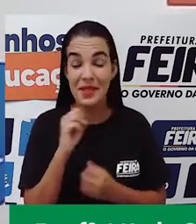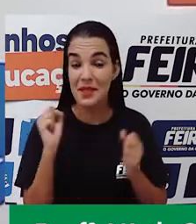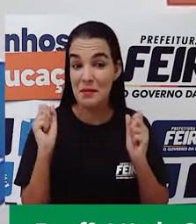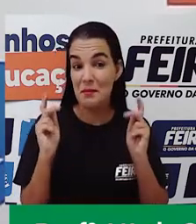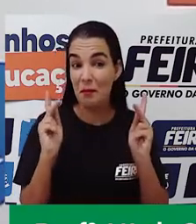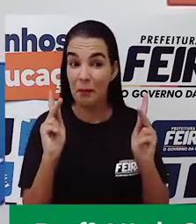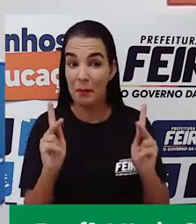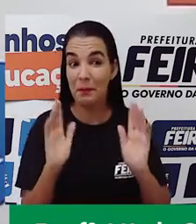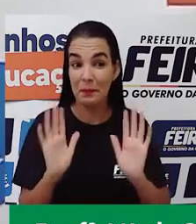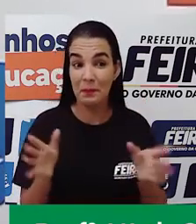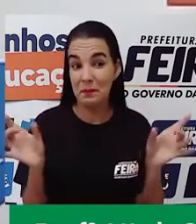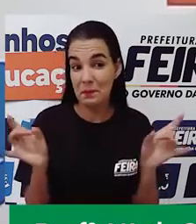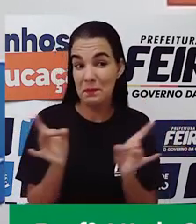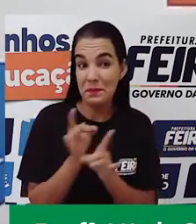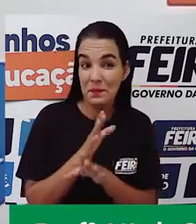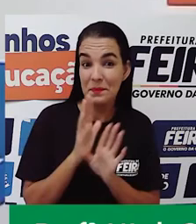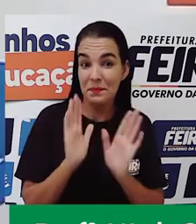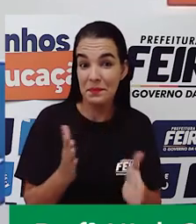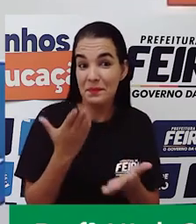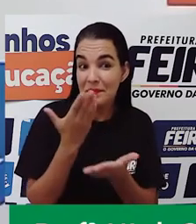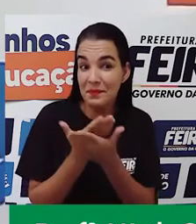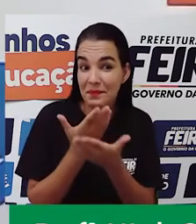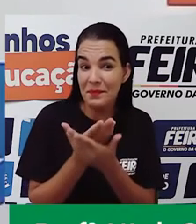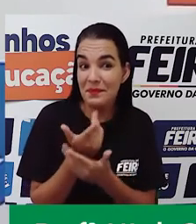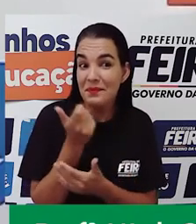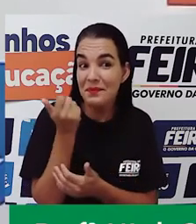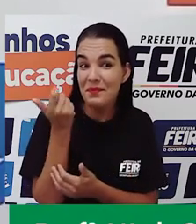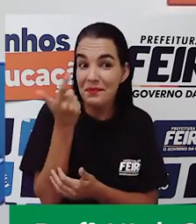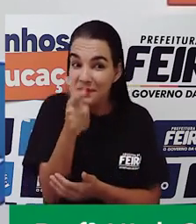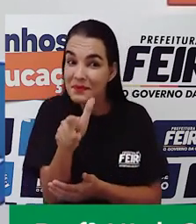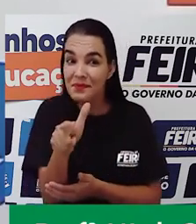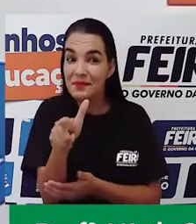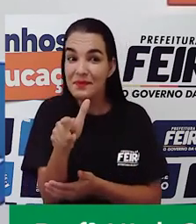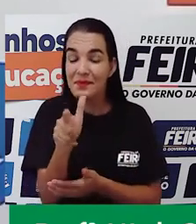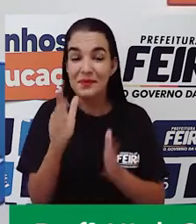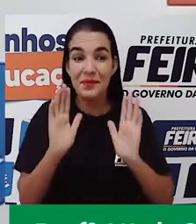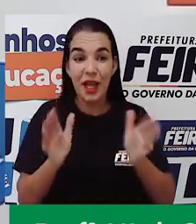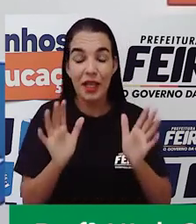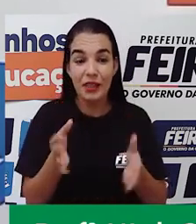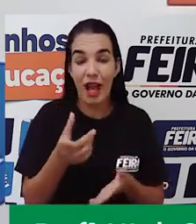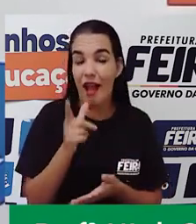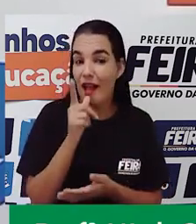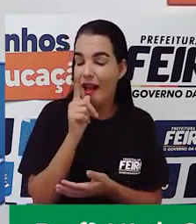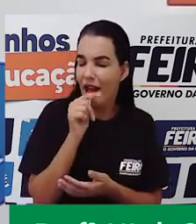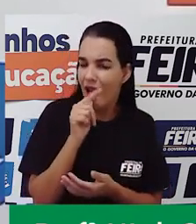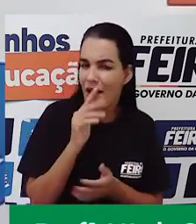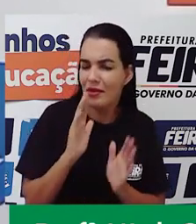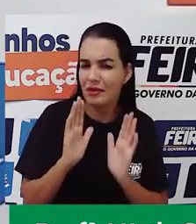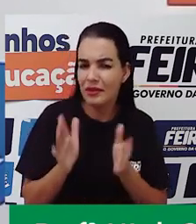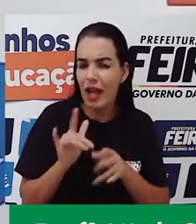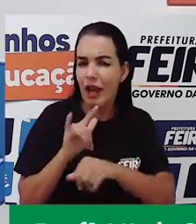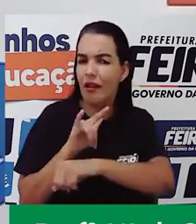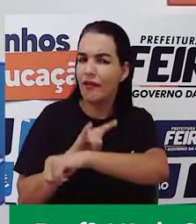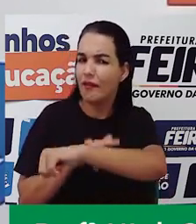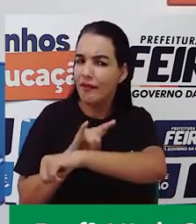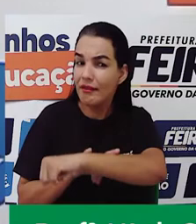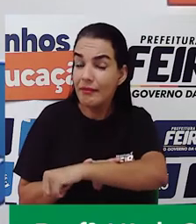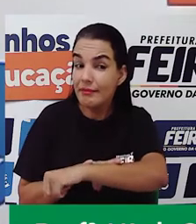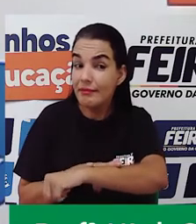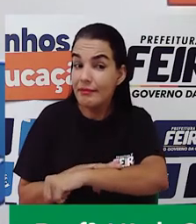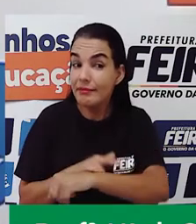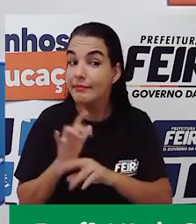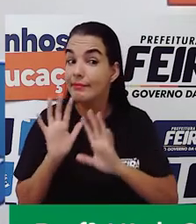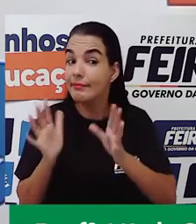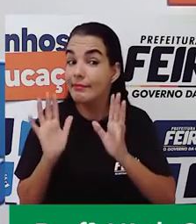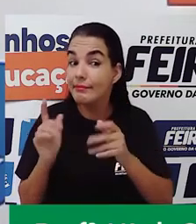Prontos para mais uma aula? Já tomaram a sua água, já foram ao banheiro, já